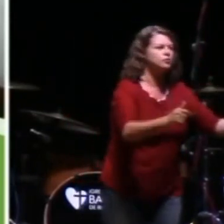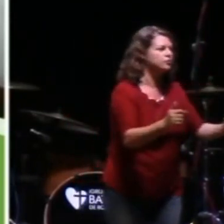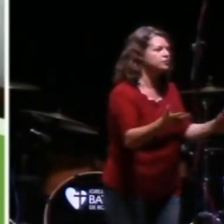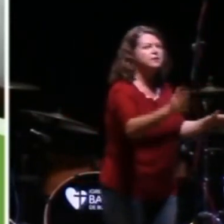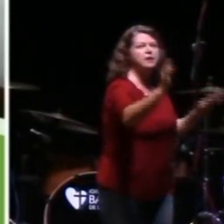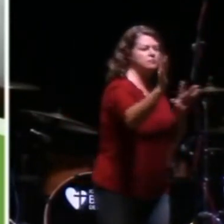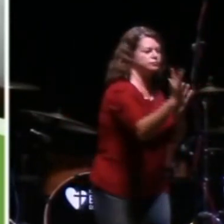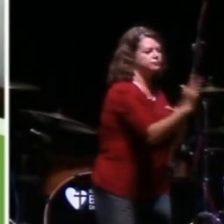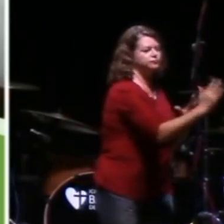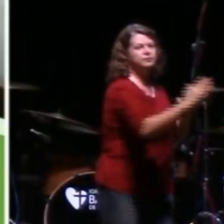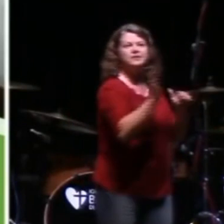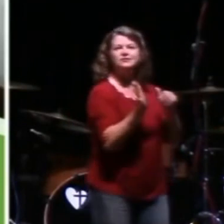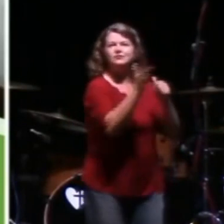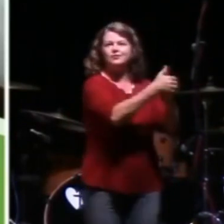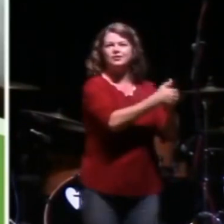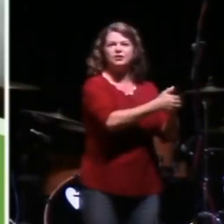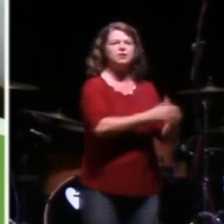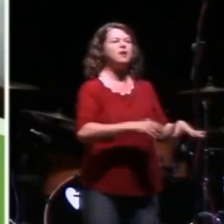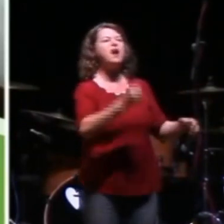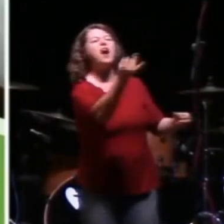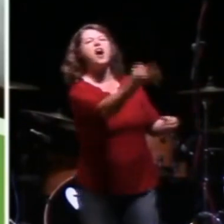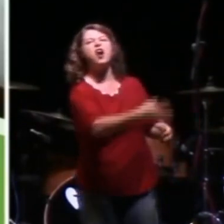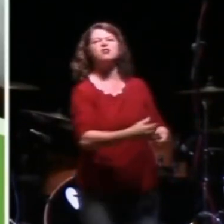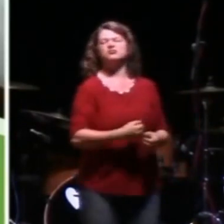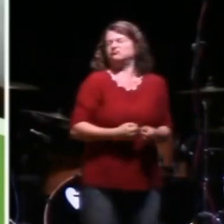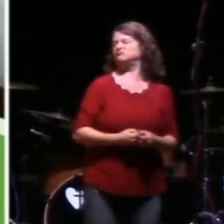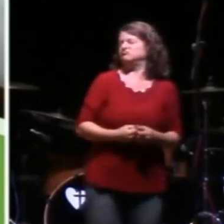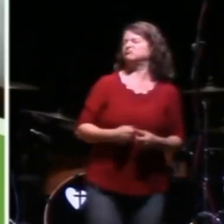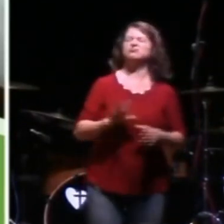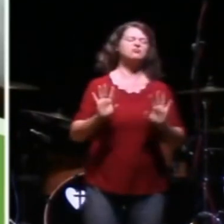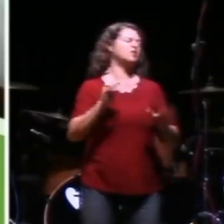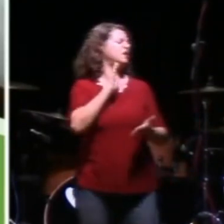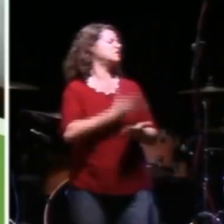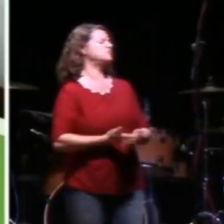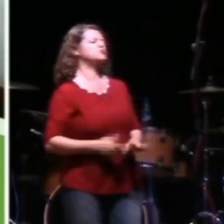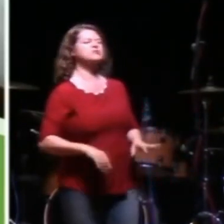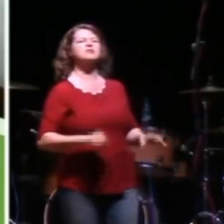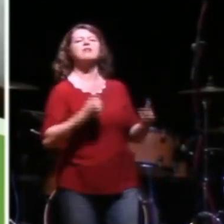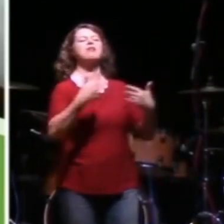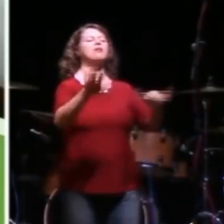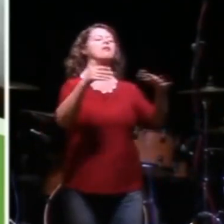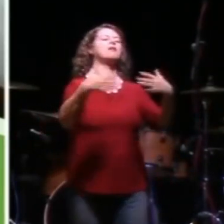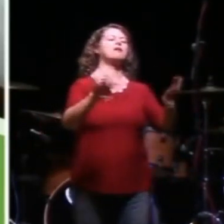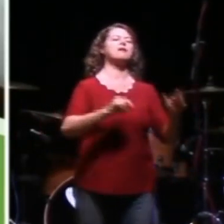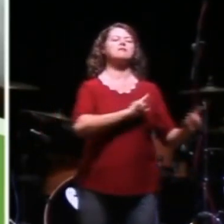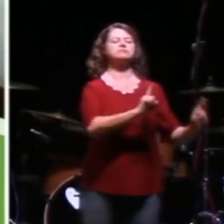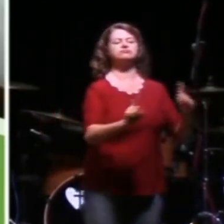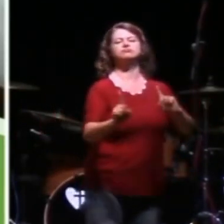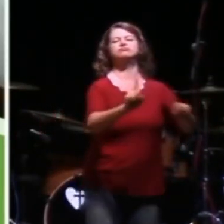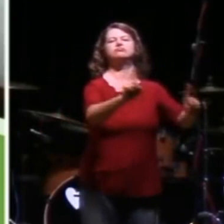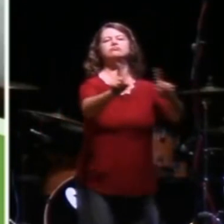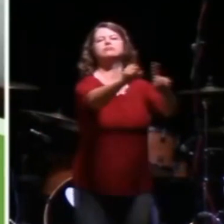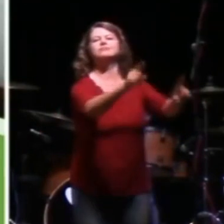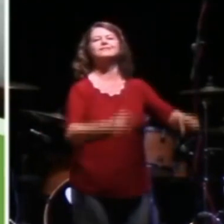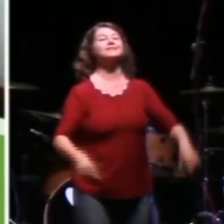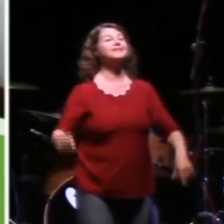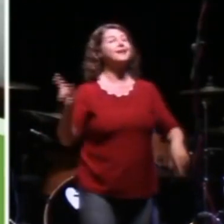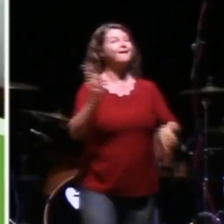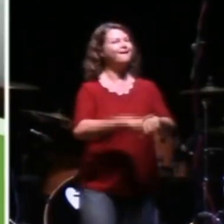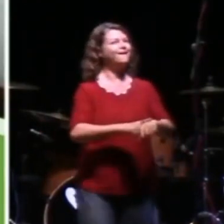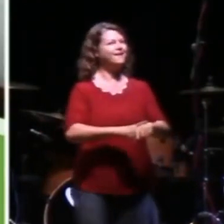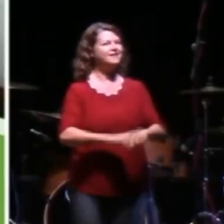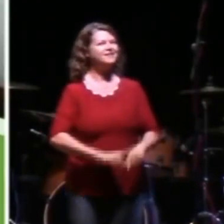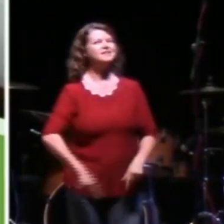que não se importaram com a palavra do senhor deixar os seus escravos e os seus rebanhos no campo então senhor disse a moisés